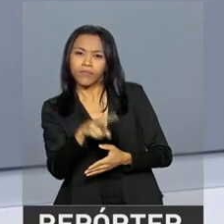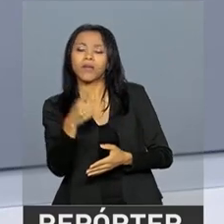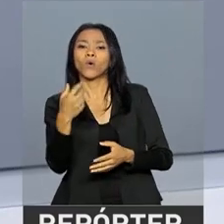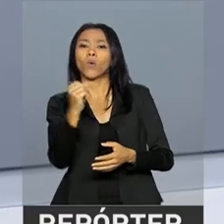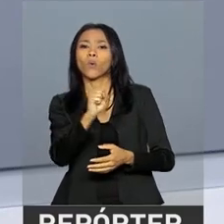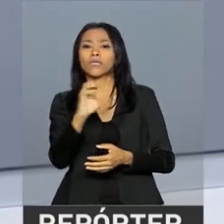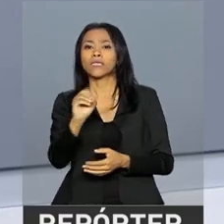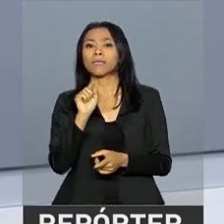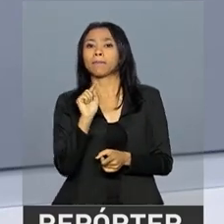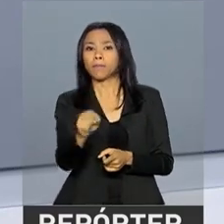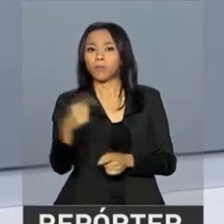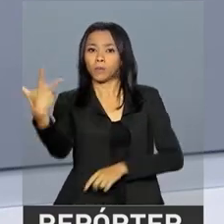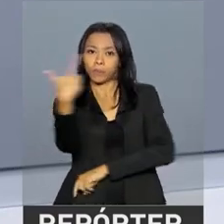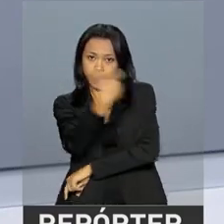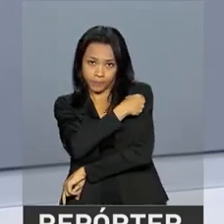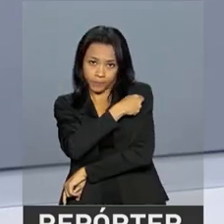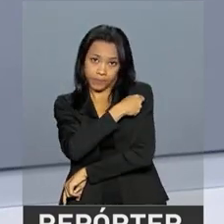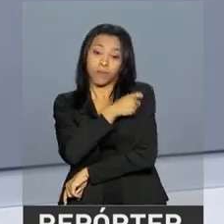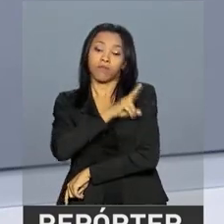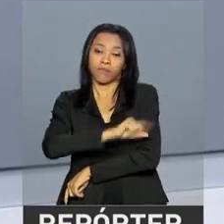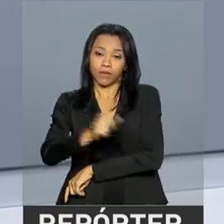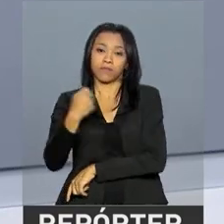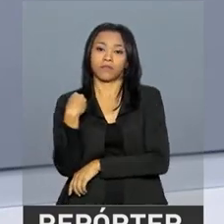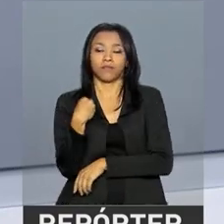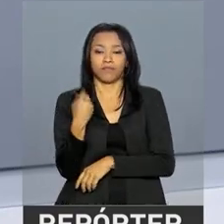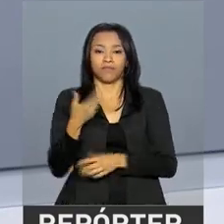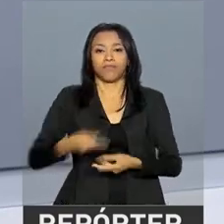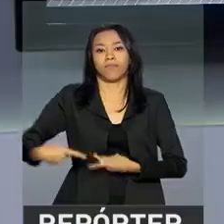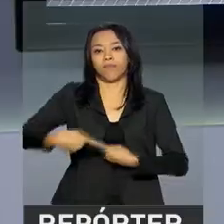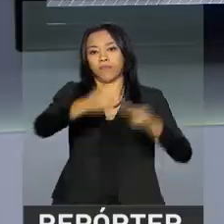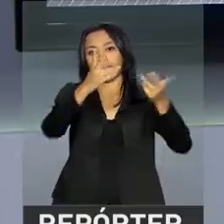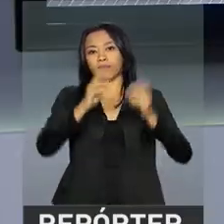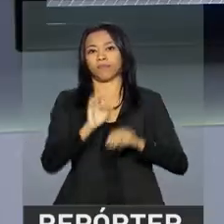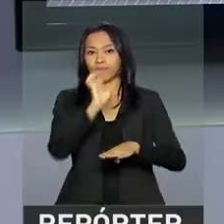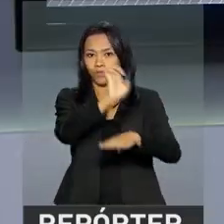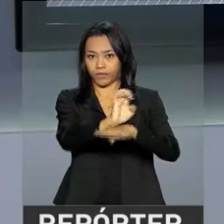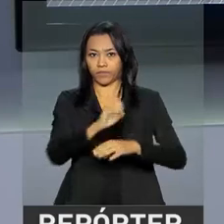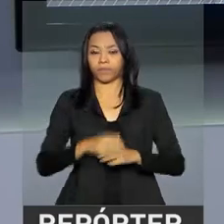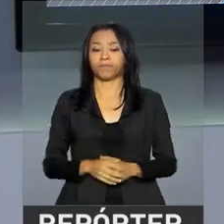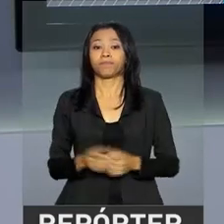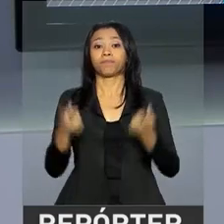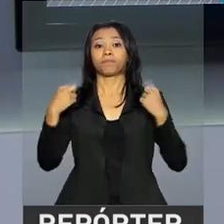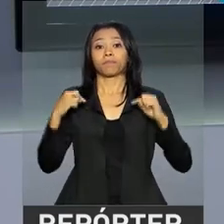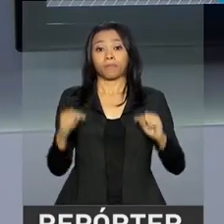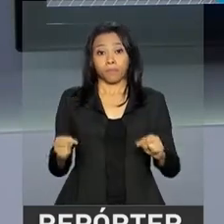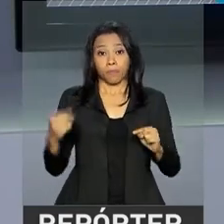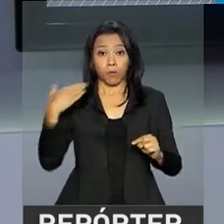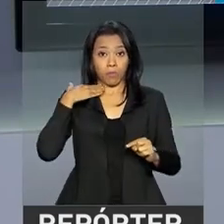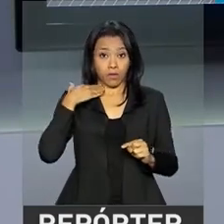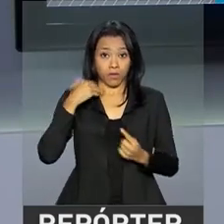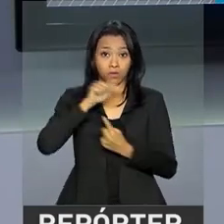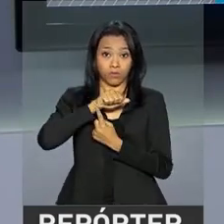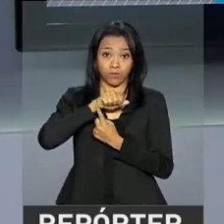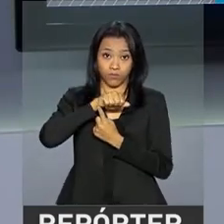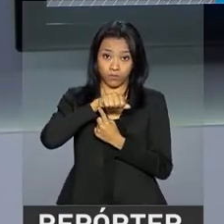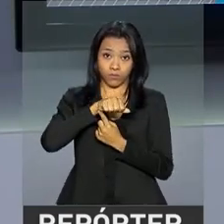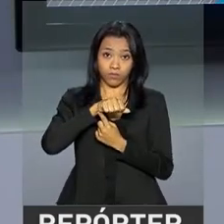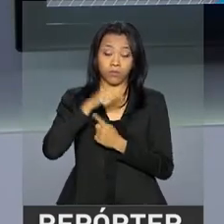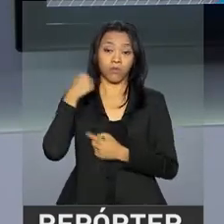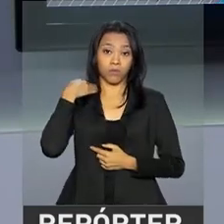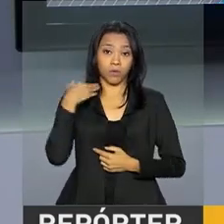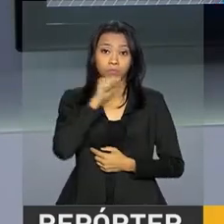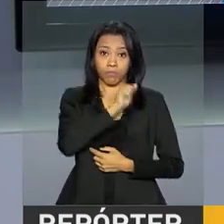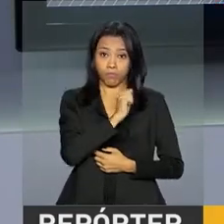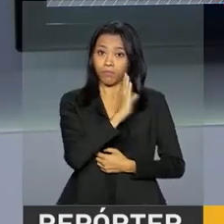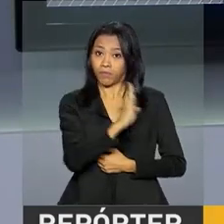extras da vacina tríplice serão enviadas aos estados o banco do brasil registrou lucro líquido de mais de